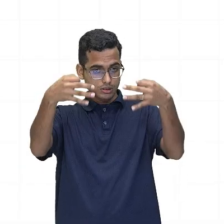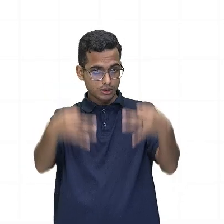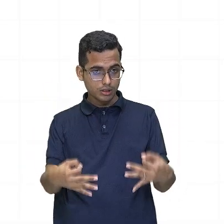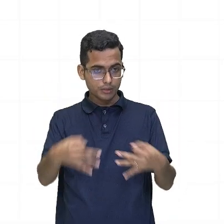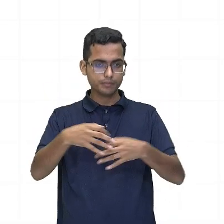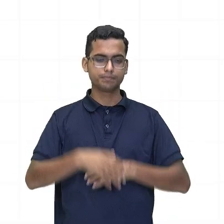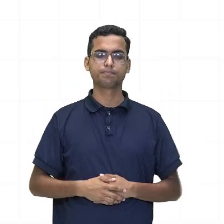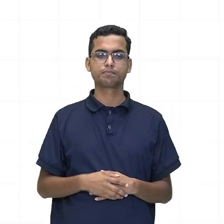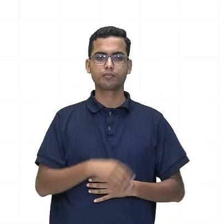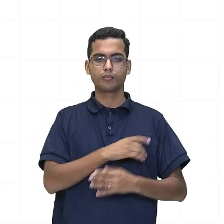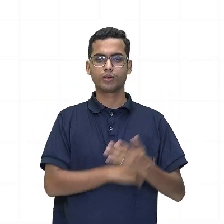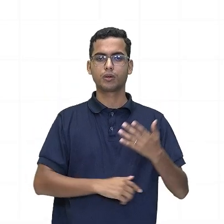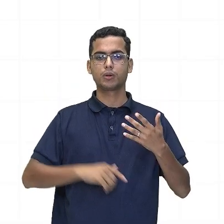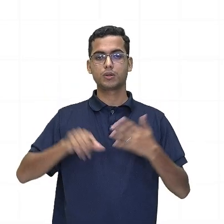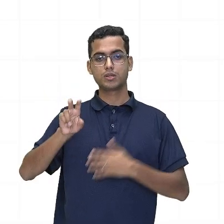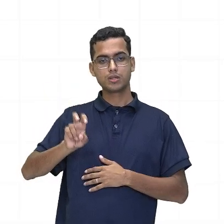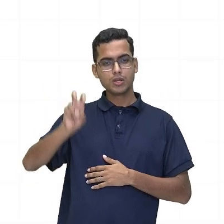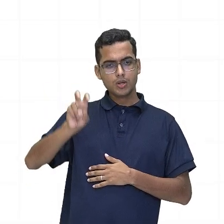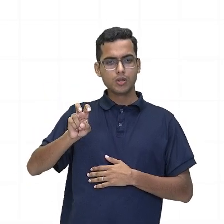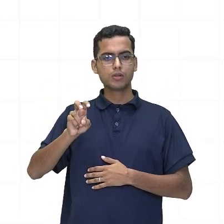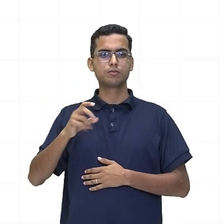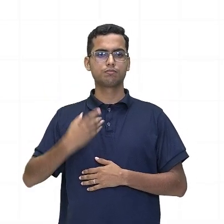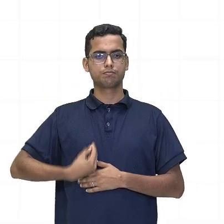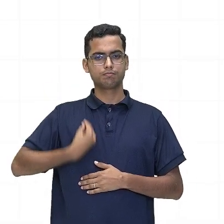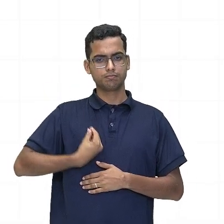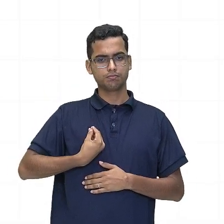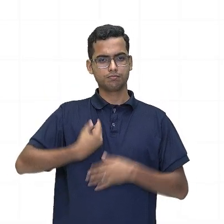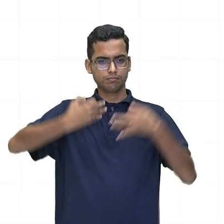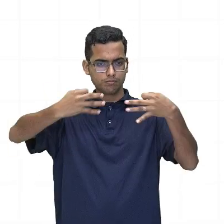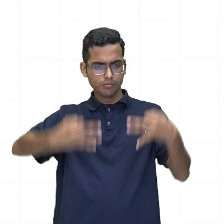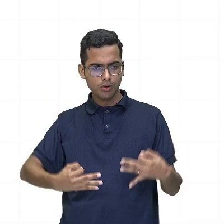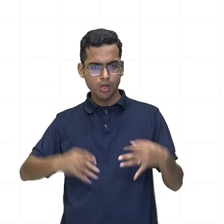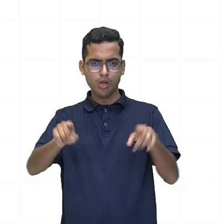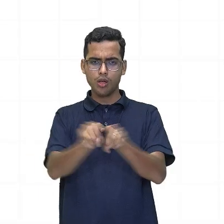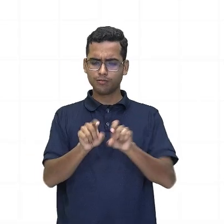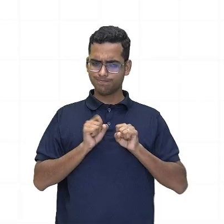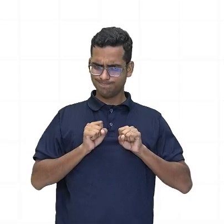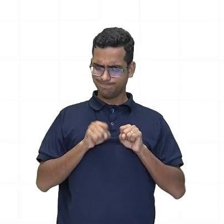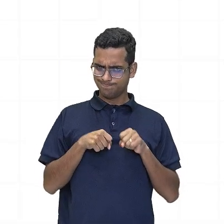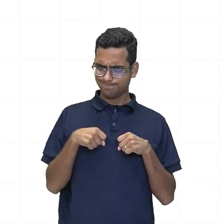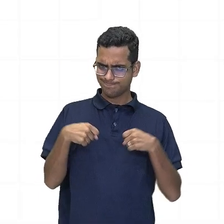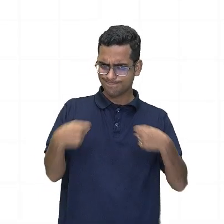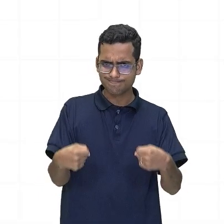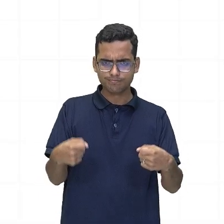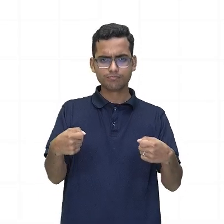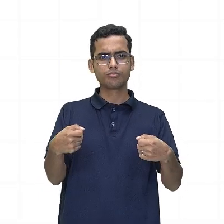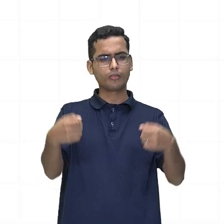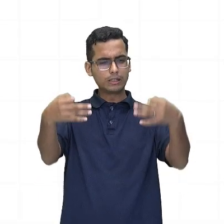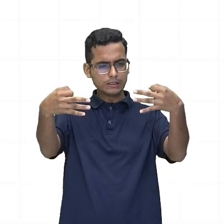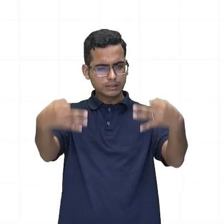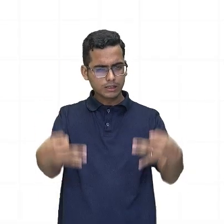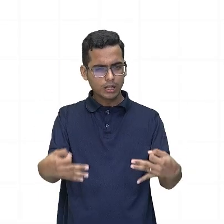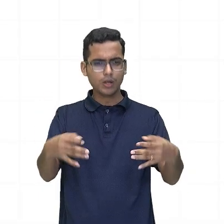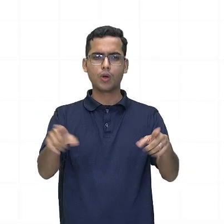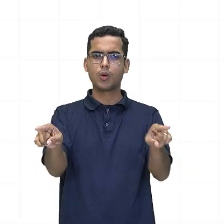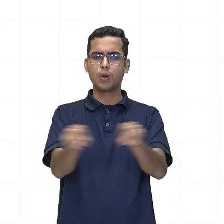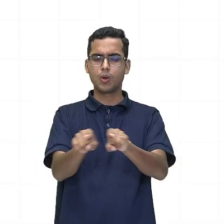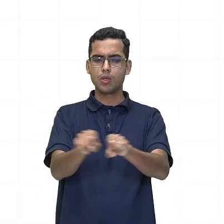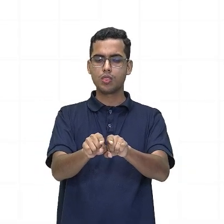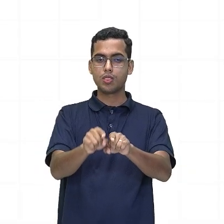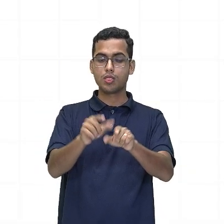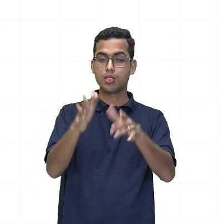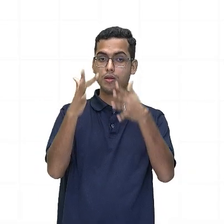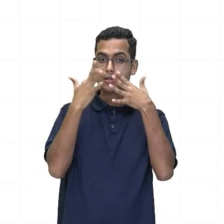vida correto, o esforço correto, a atenção correta, a